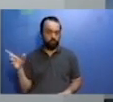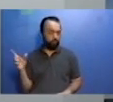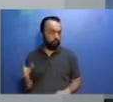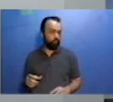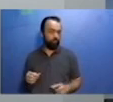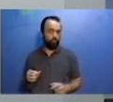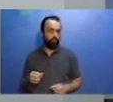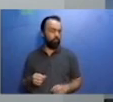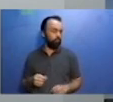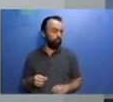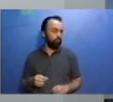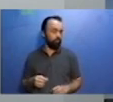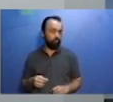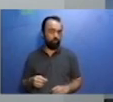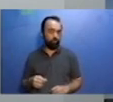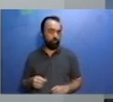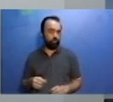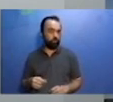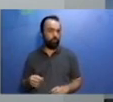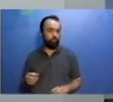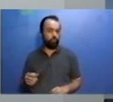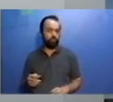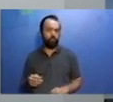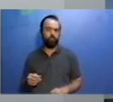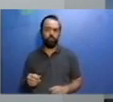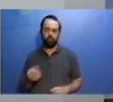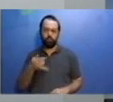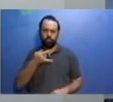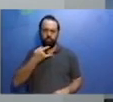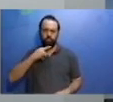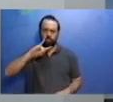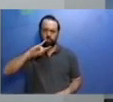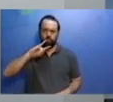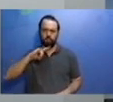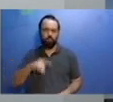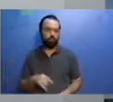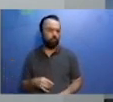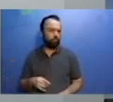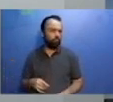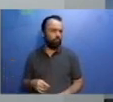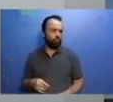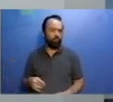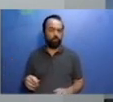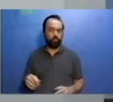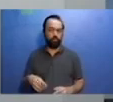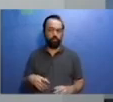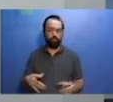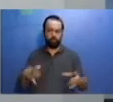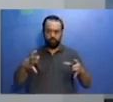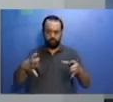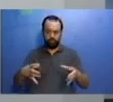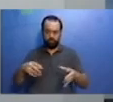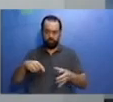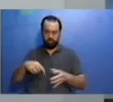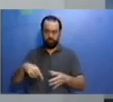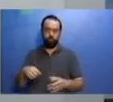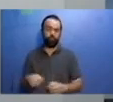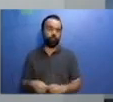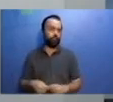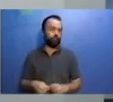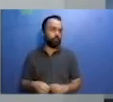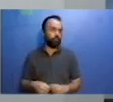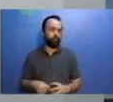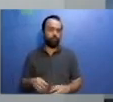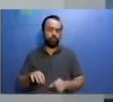produção de bebidas destiladas, como cachaça, pinga, vodka, e um tanque de fermentação, com a fermentação